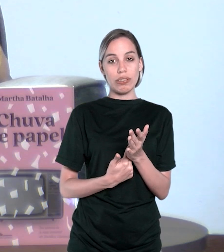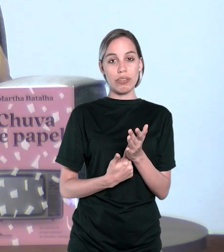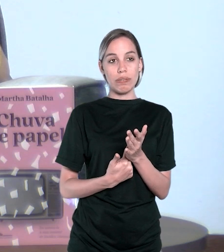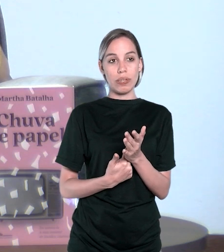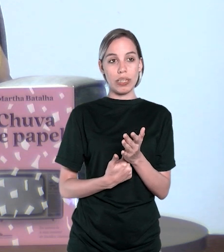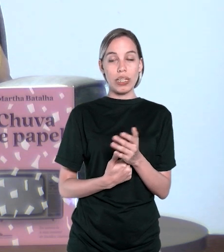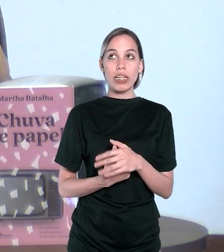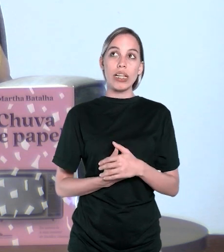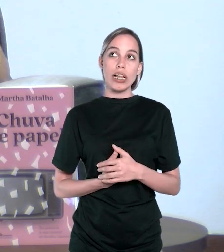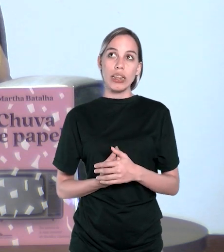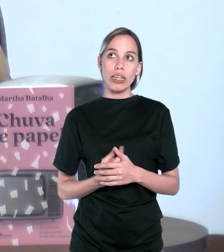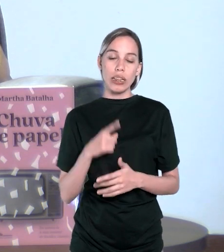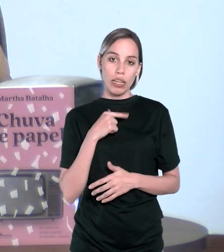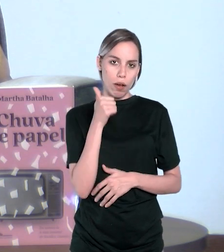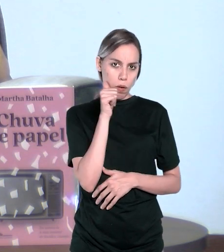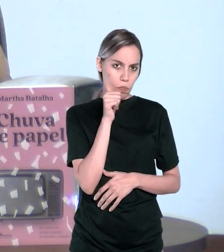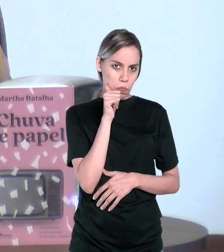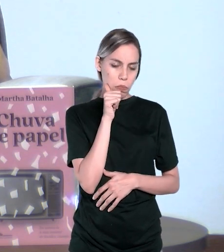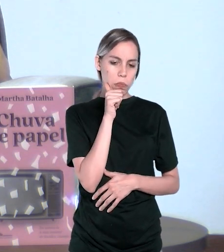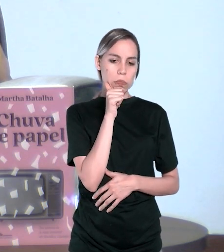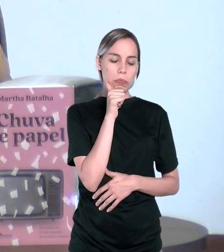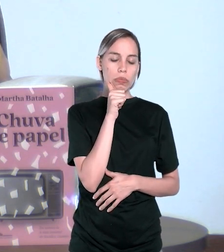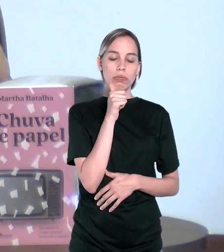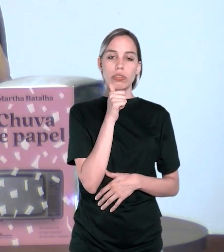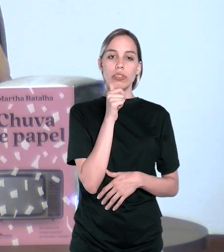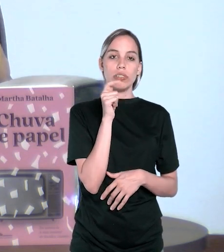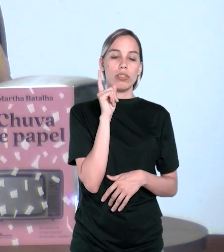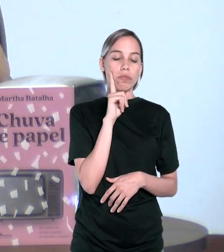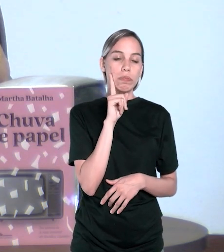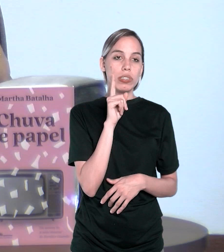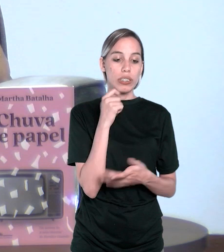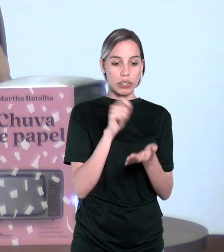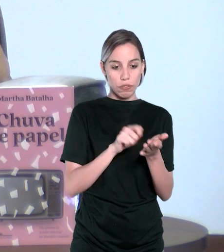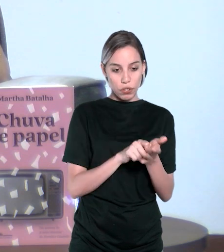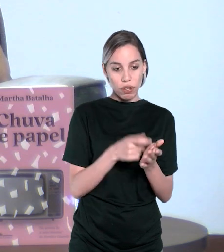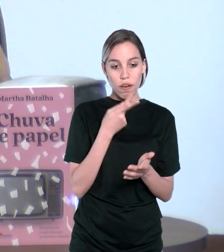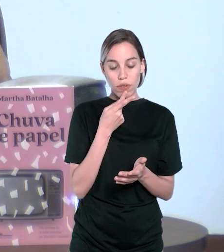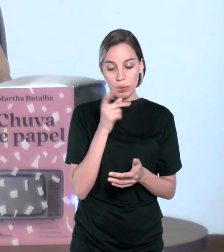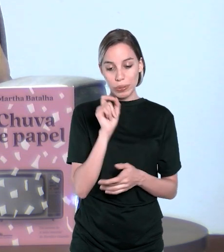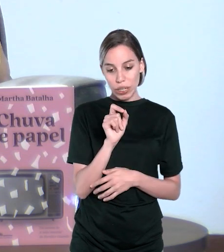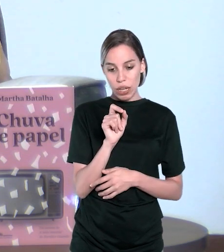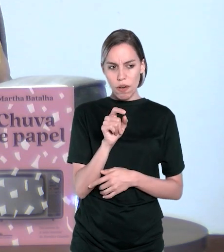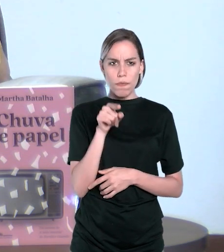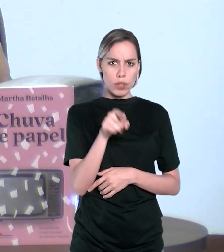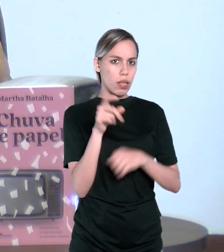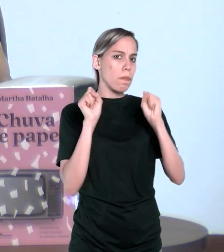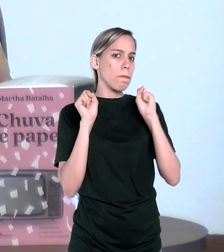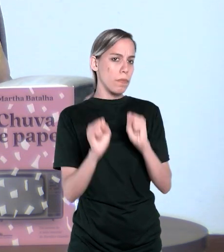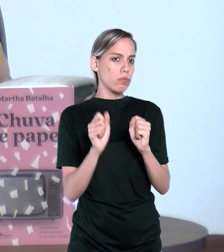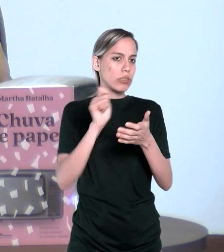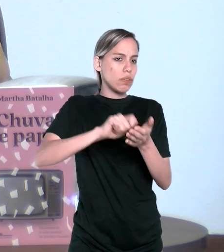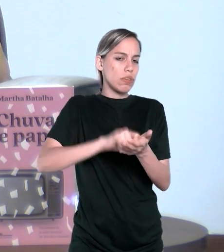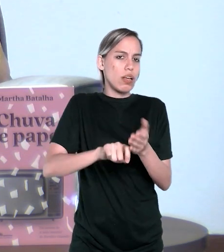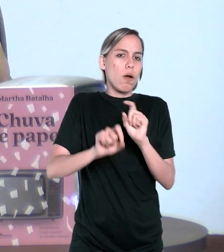americana chamada Flannery O'Connor, e ela fala que você pode escrever sobre o que você quiser, mas você não às vezes você